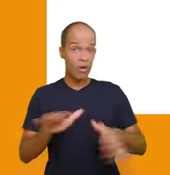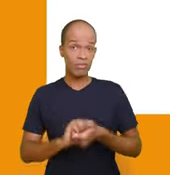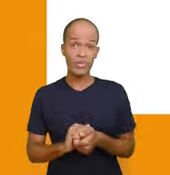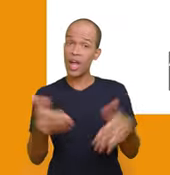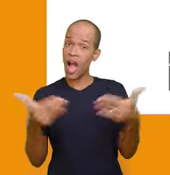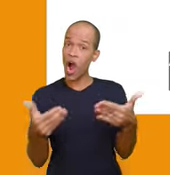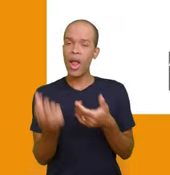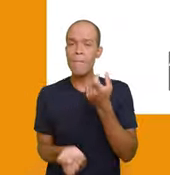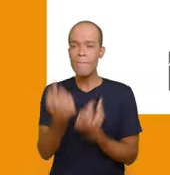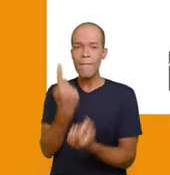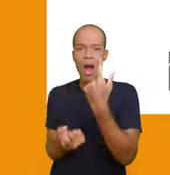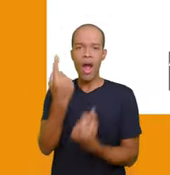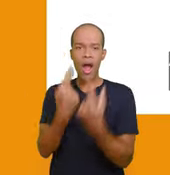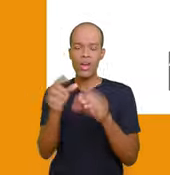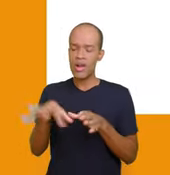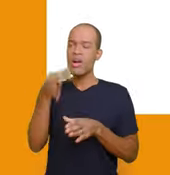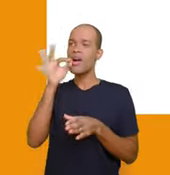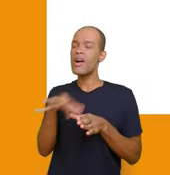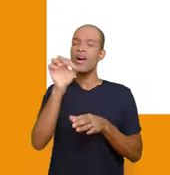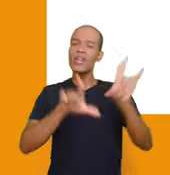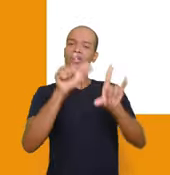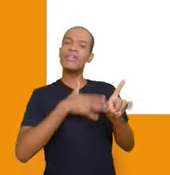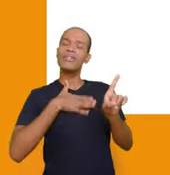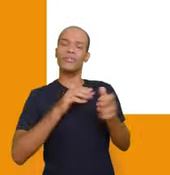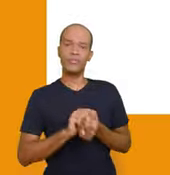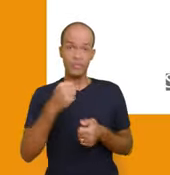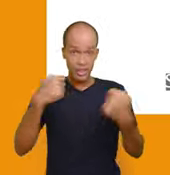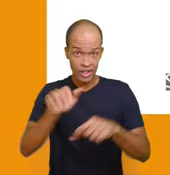Tudo pronto! Agora é só preparar a pipoca e curtir os seus canais